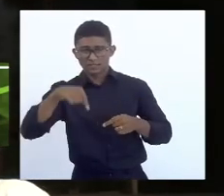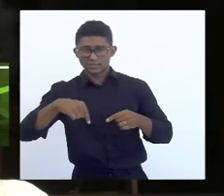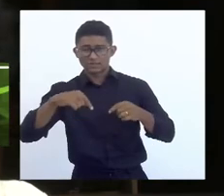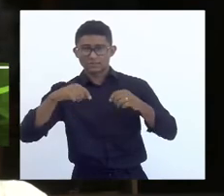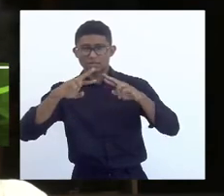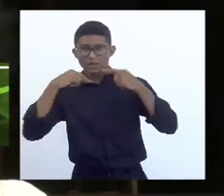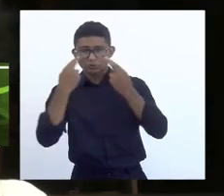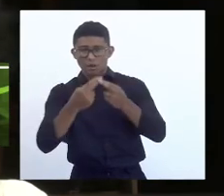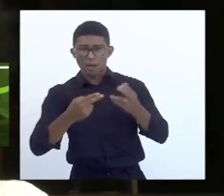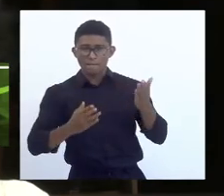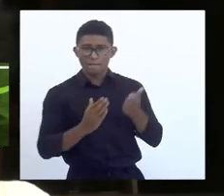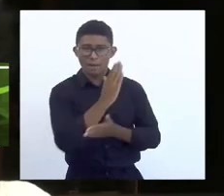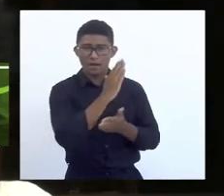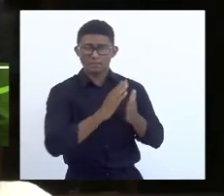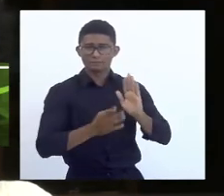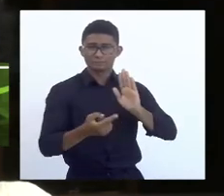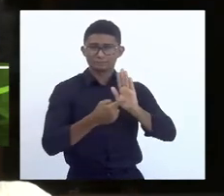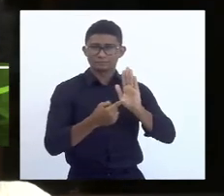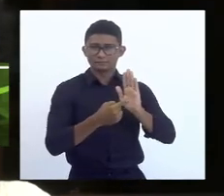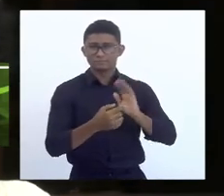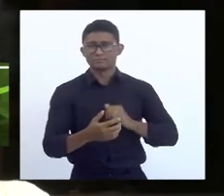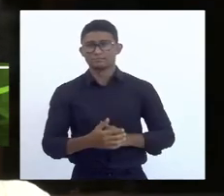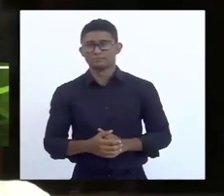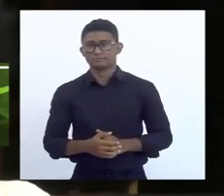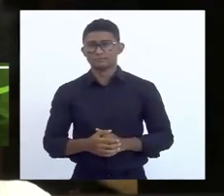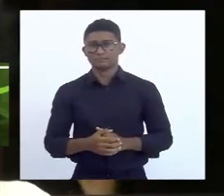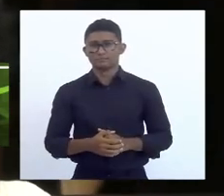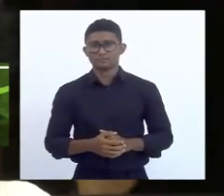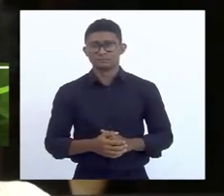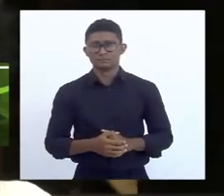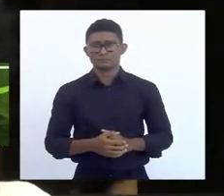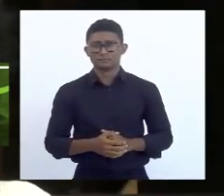e nessa audiência pública.